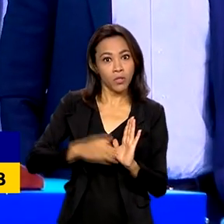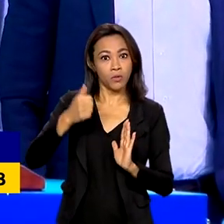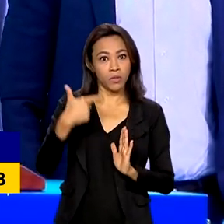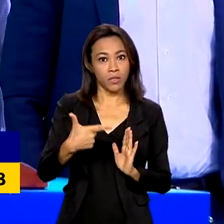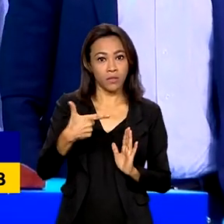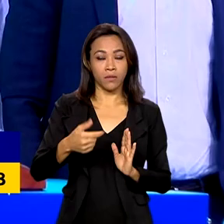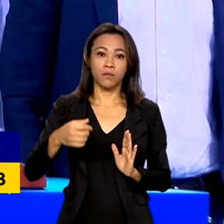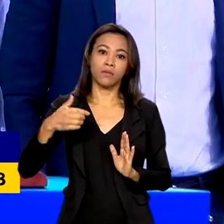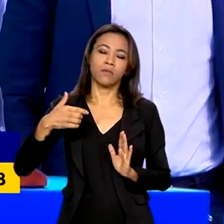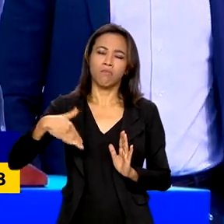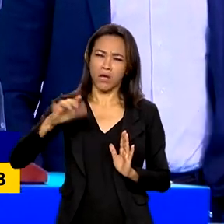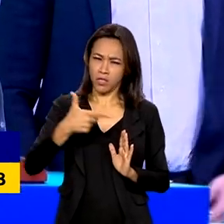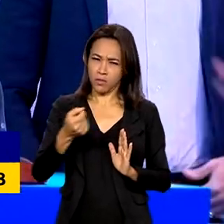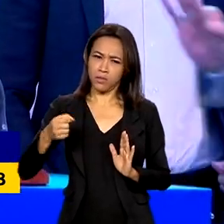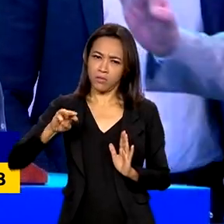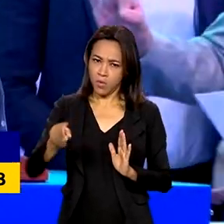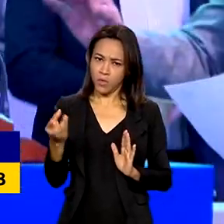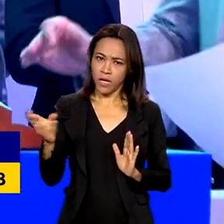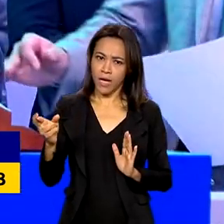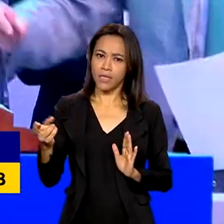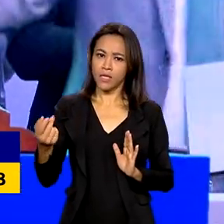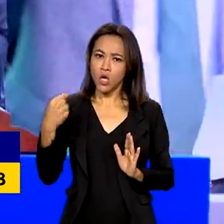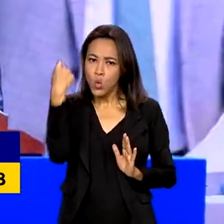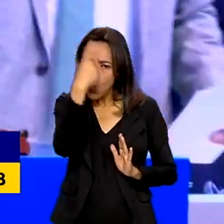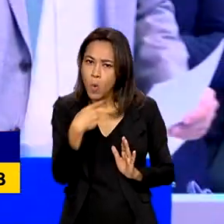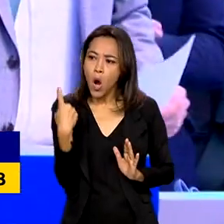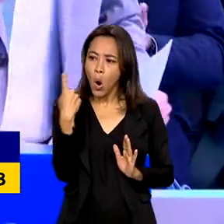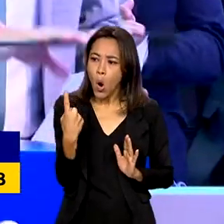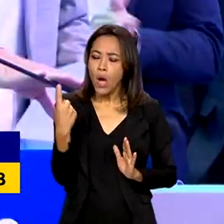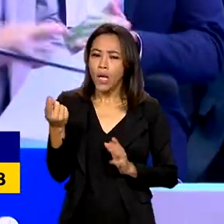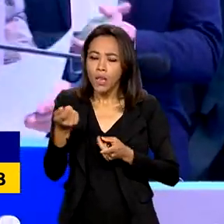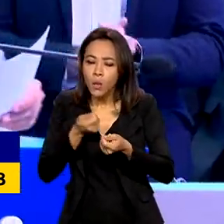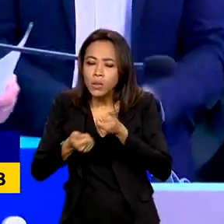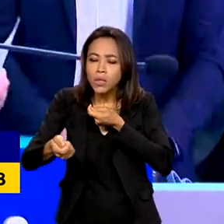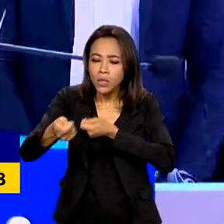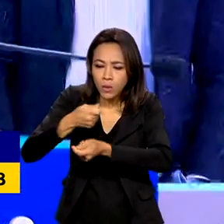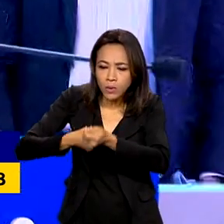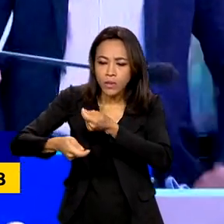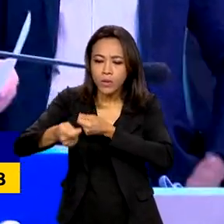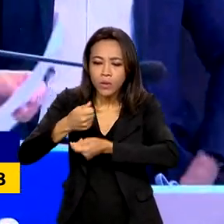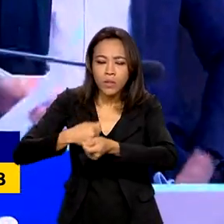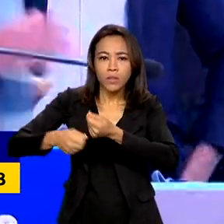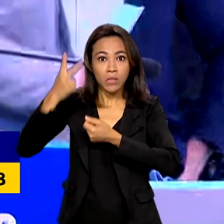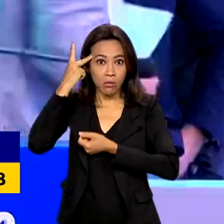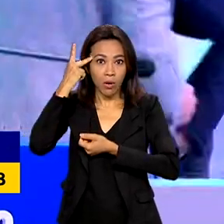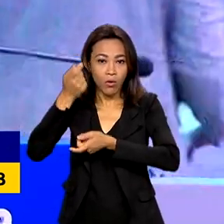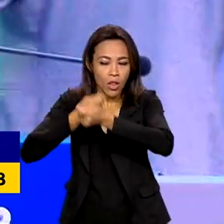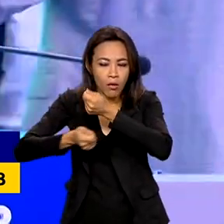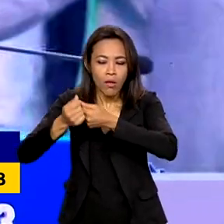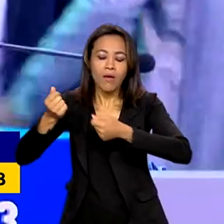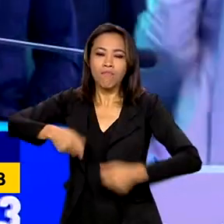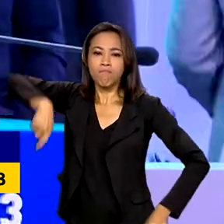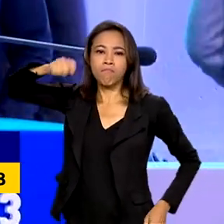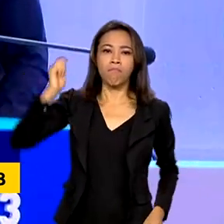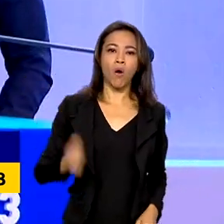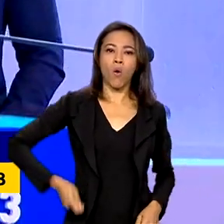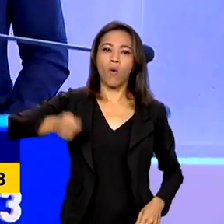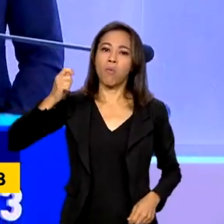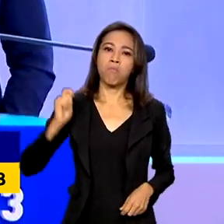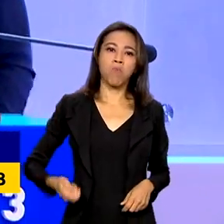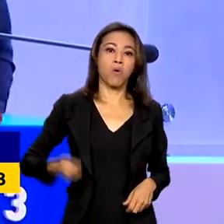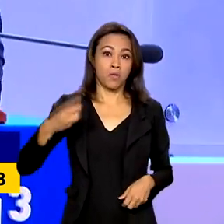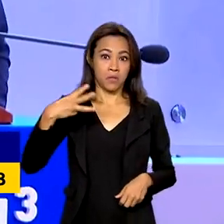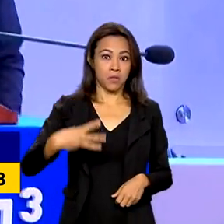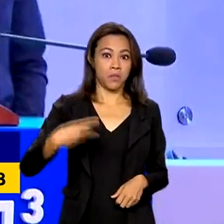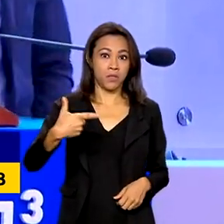reais. Após quase uma hora de negociação na B3, em São Paulo, o aeroporto foi arrematado por 320 milhões